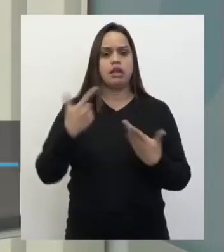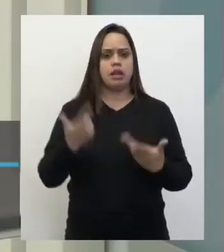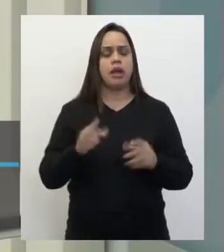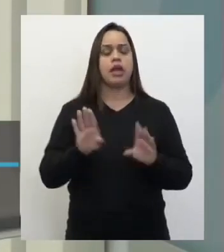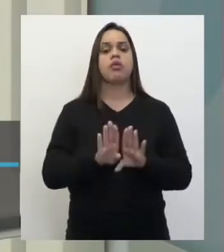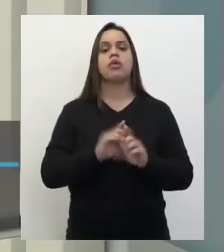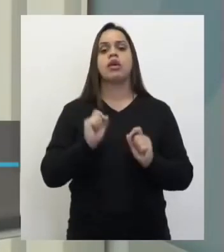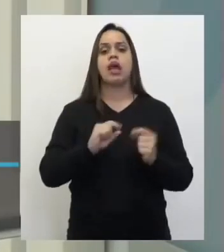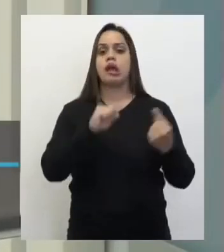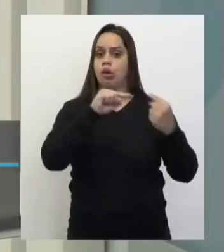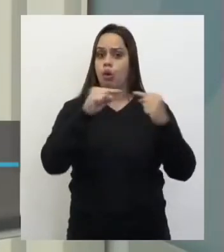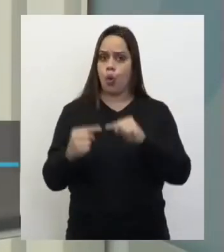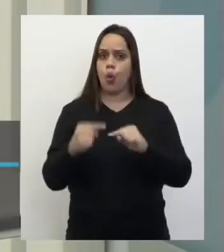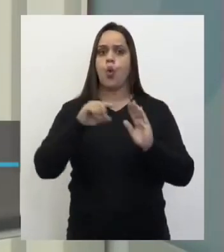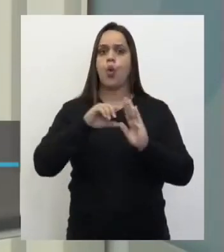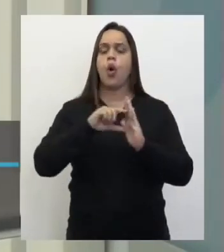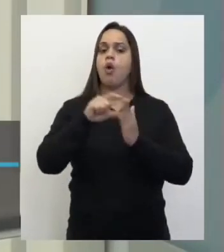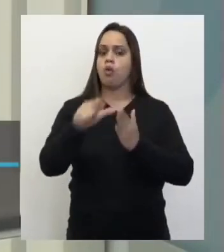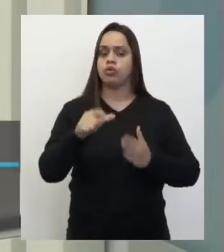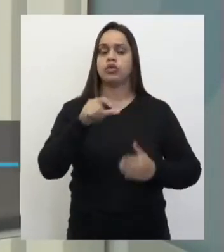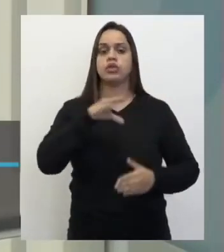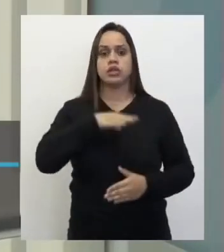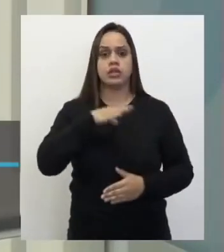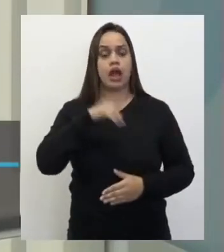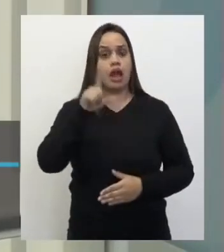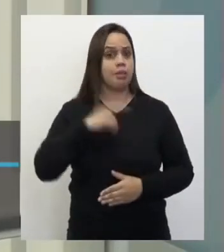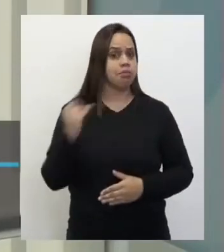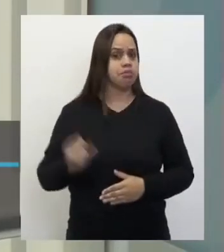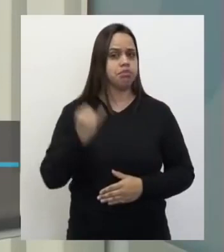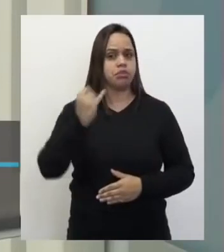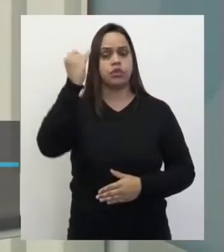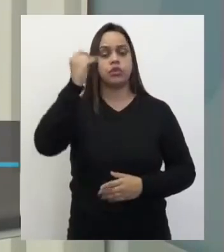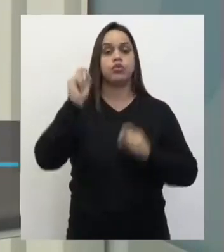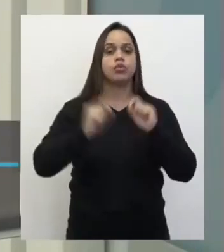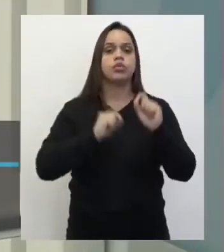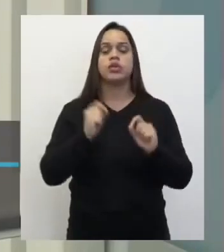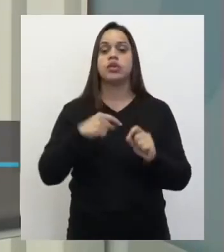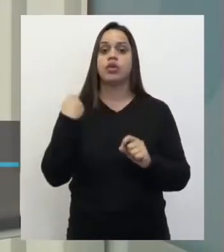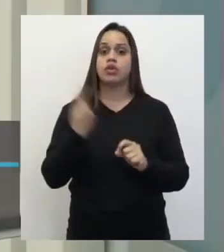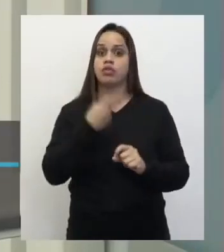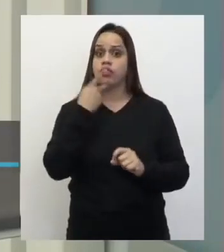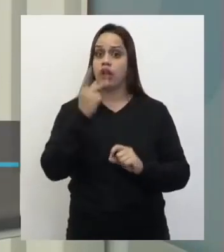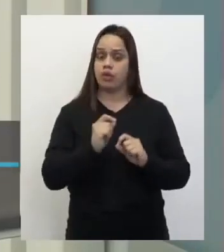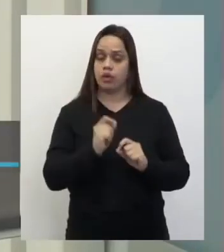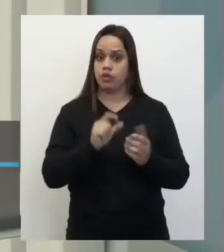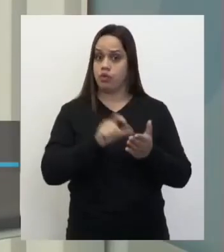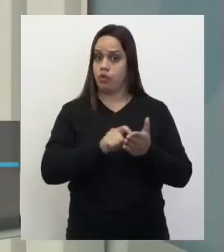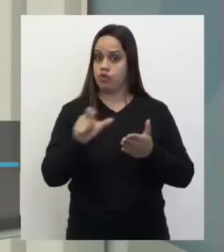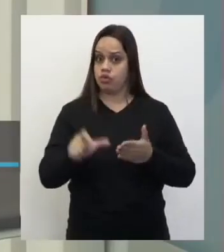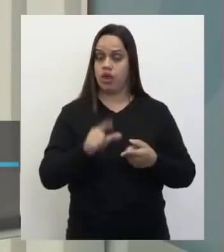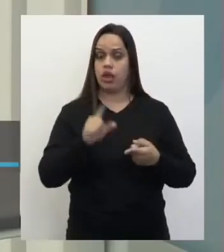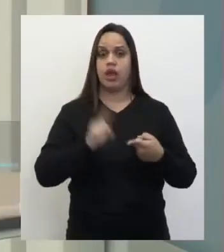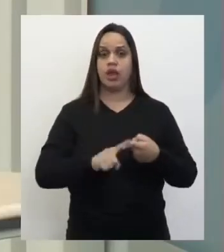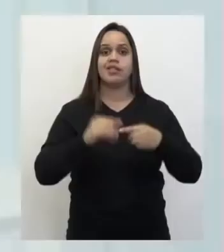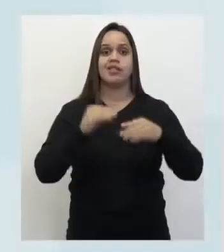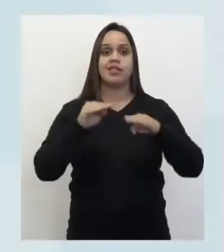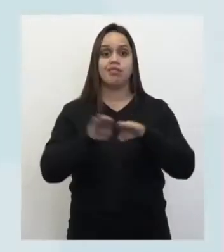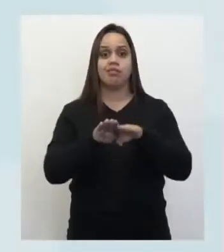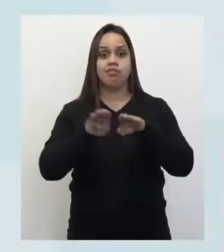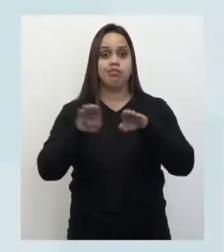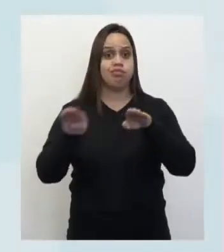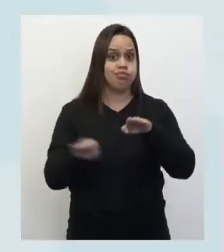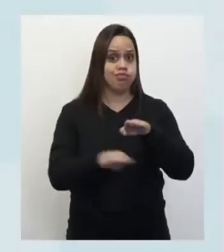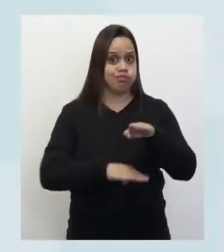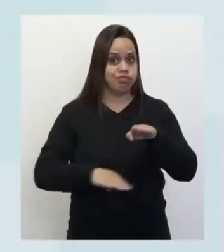de cidade, é imprescindível, é fundamental que a gente fale dos conceitos de desigualdade